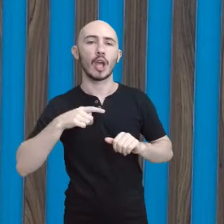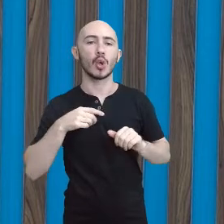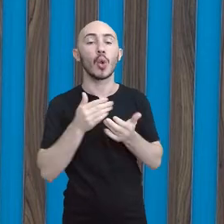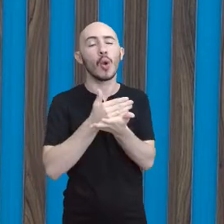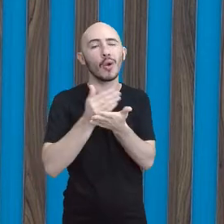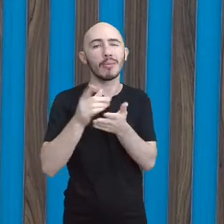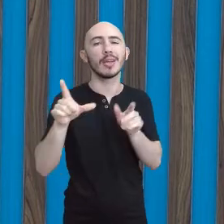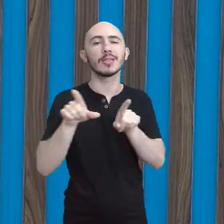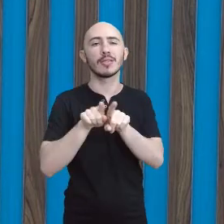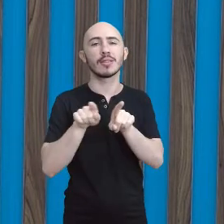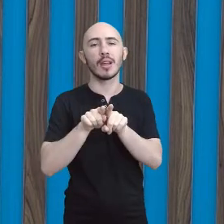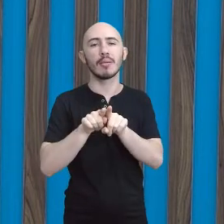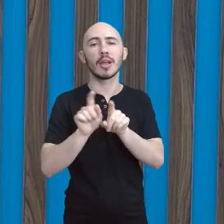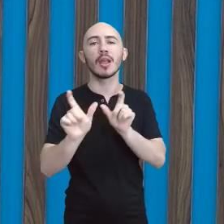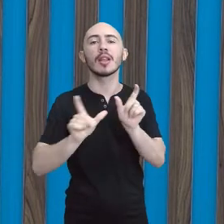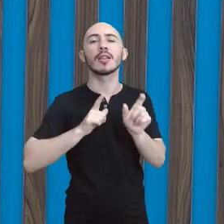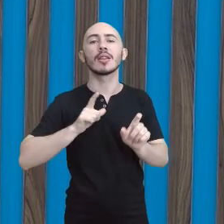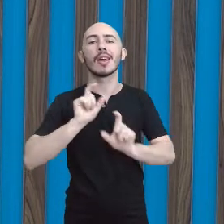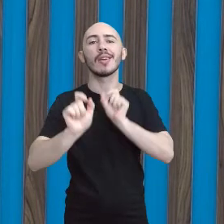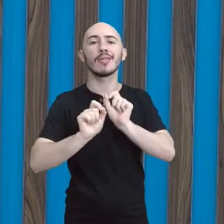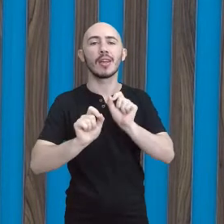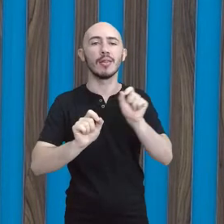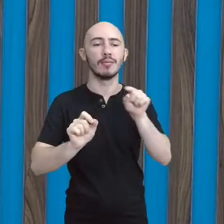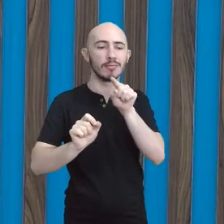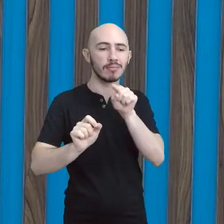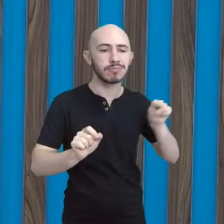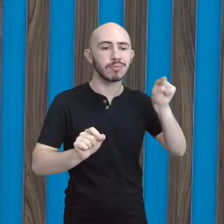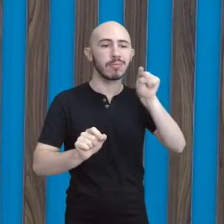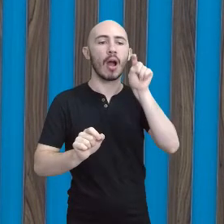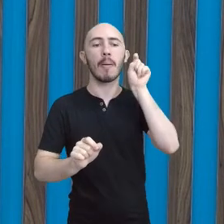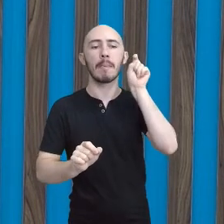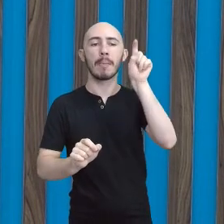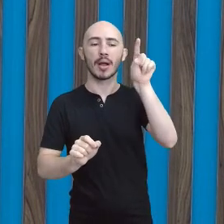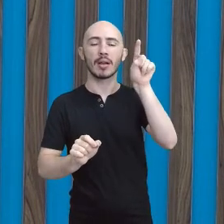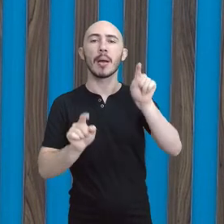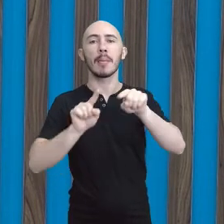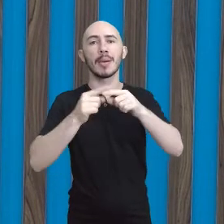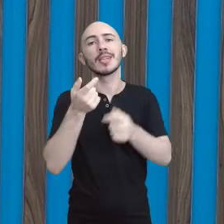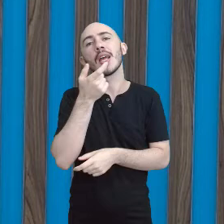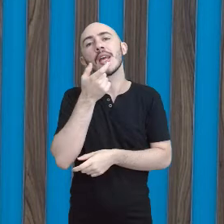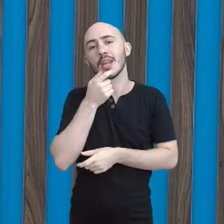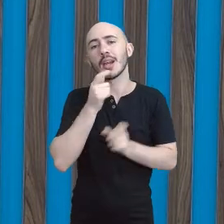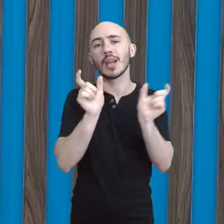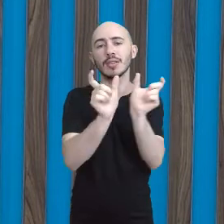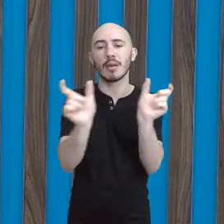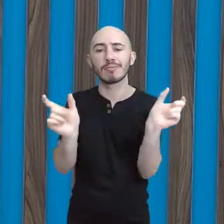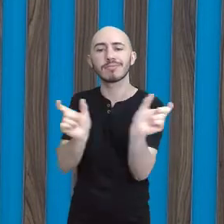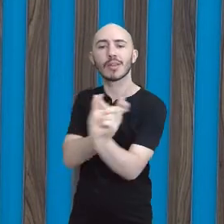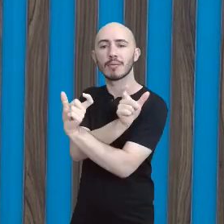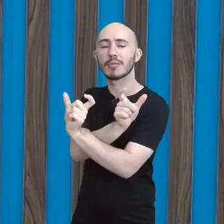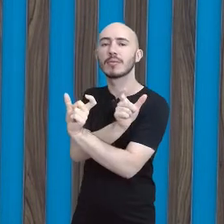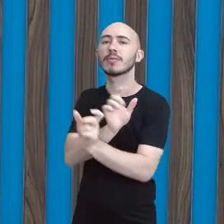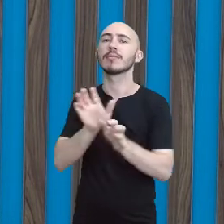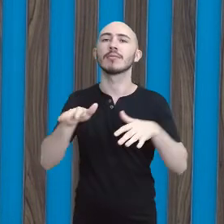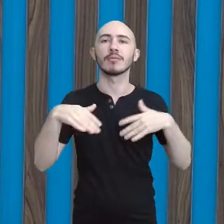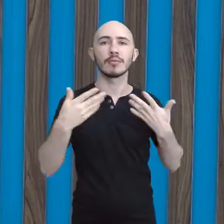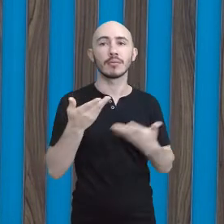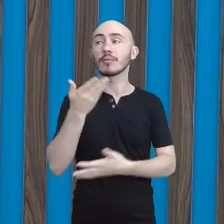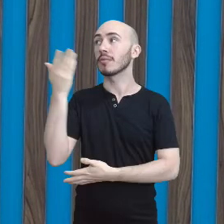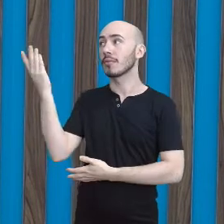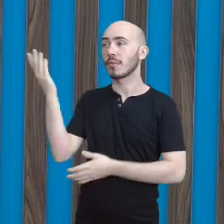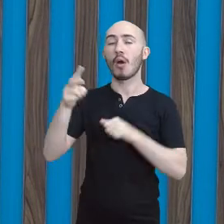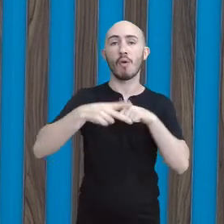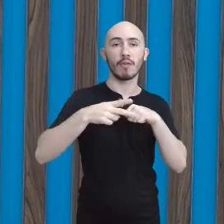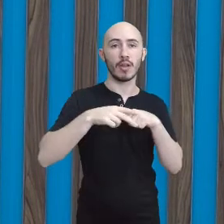começo e no final da frase, quando é uma pergunta, e em inglês sempre tem uma alteraçãozinha no verbo na forma interrogativa. Essa é a do verbo to be,